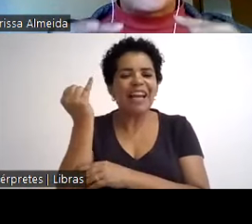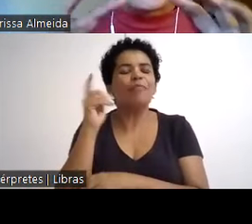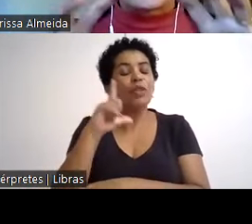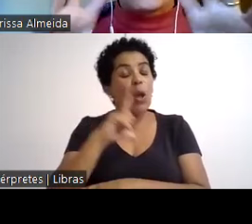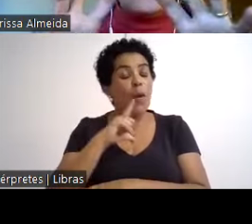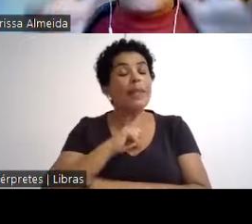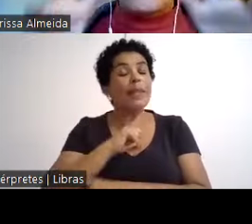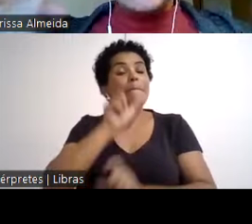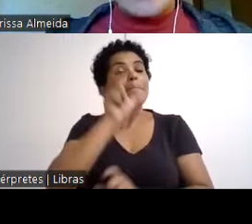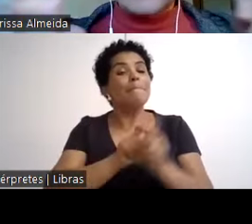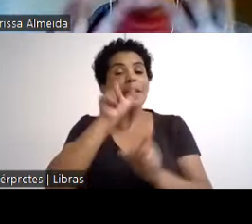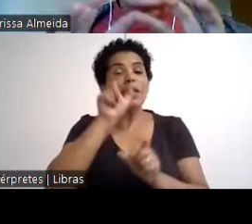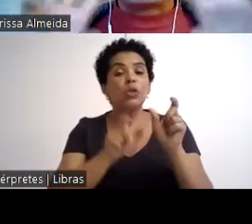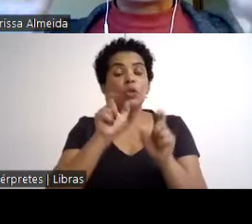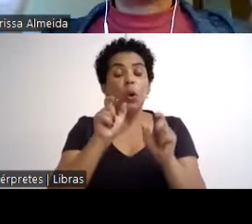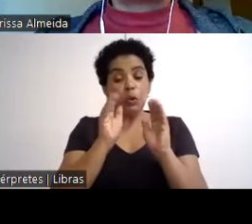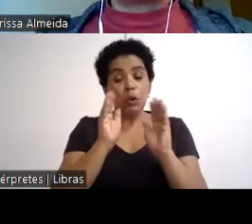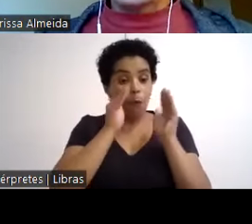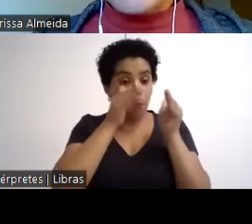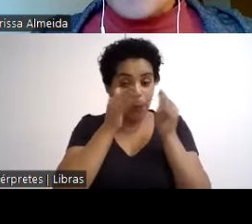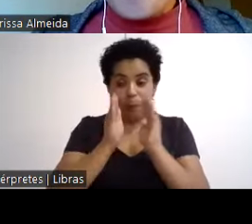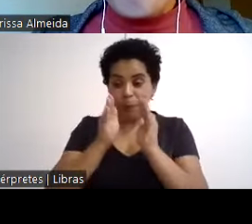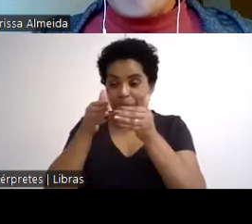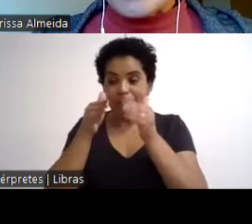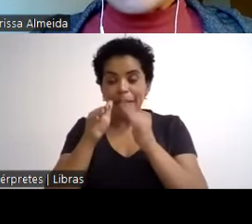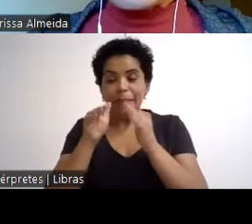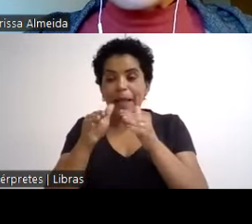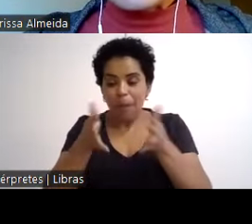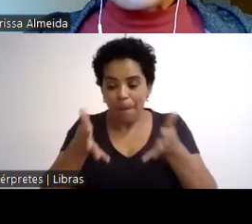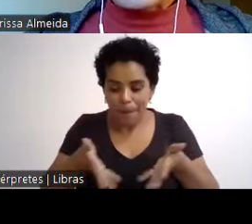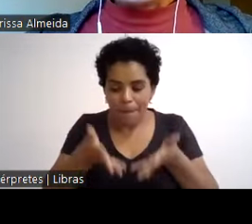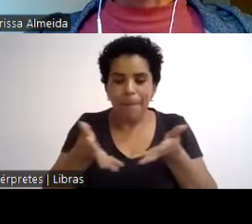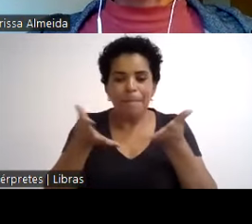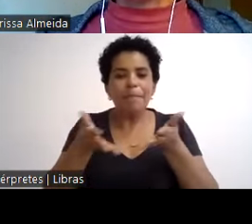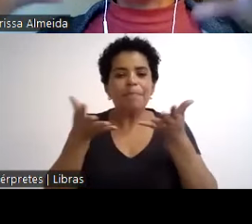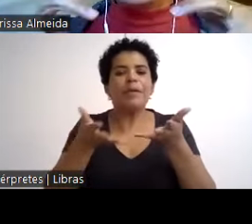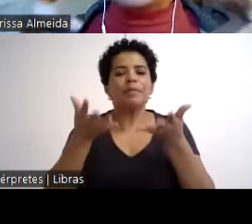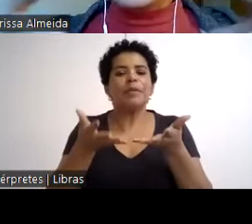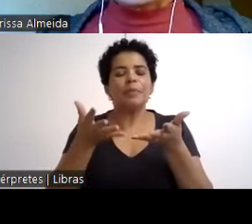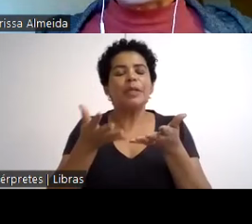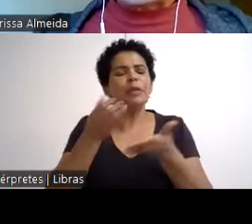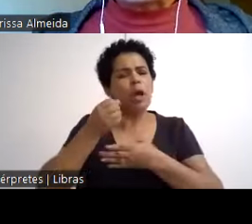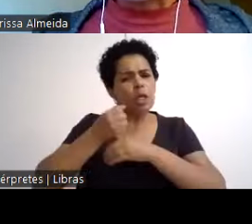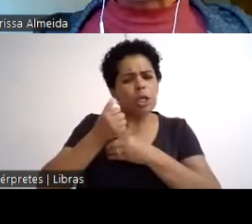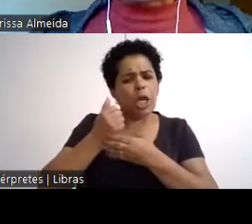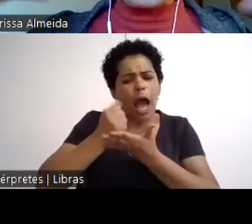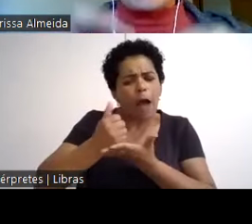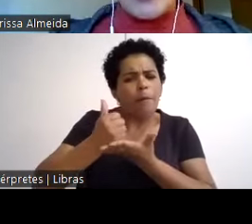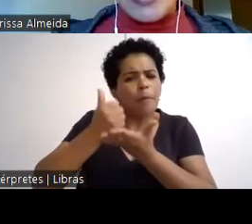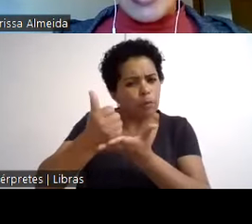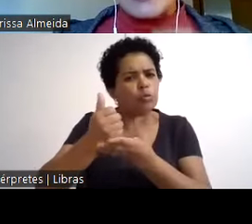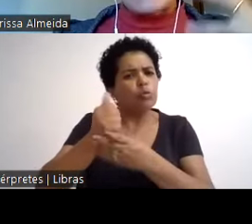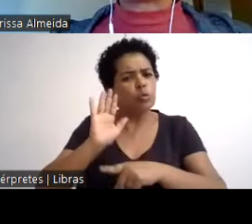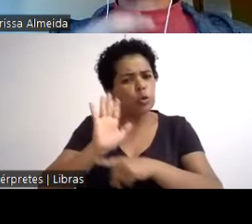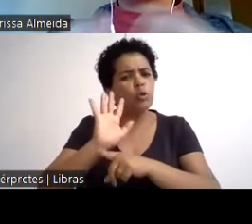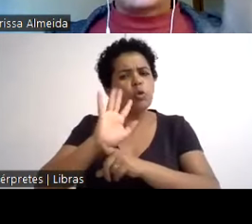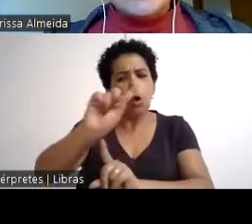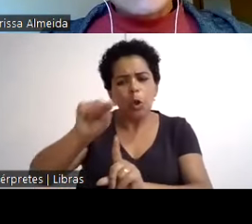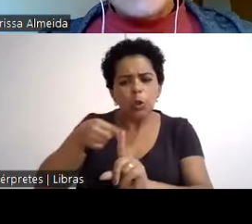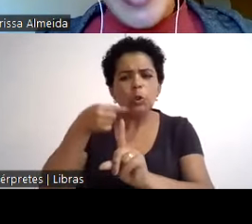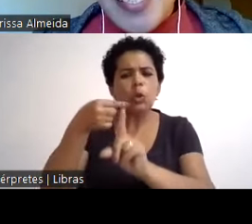pessoas com olhares e perspectivas que contribuam, que somem